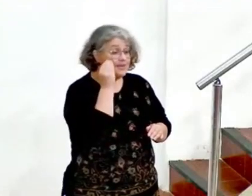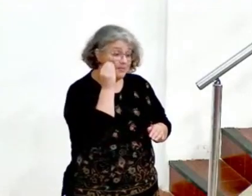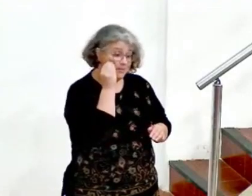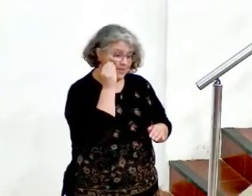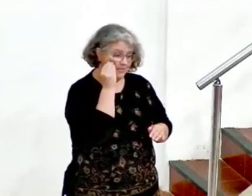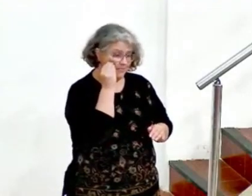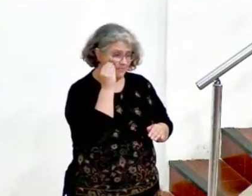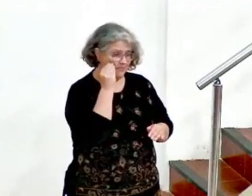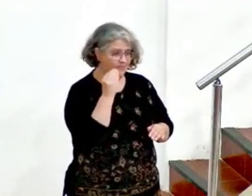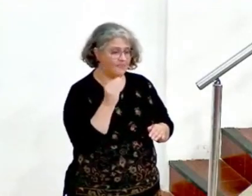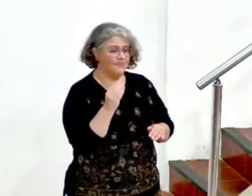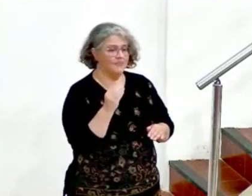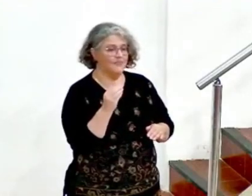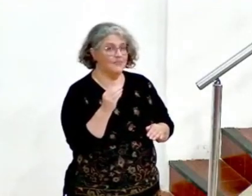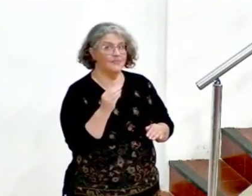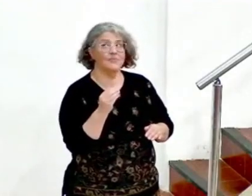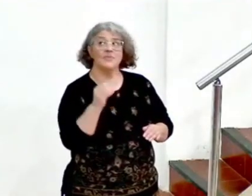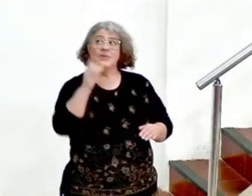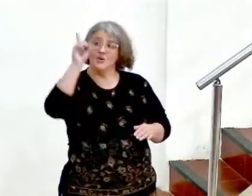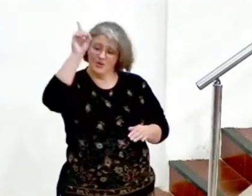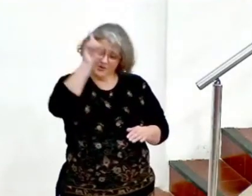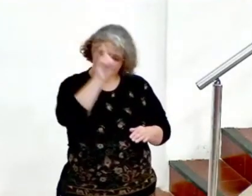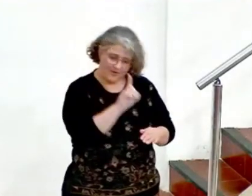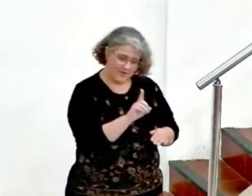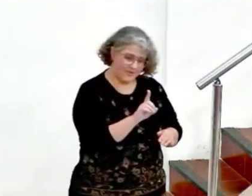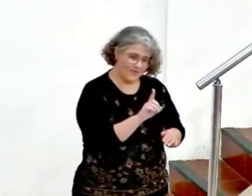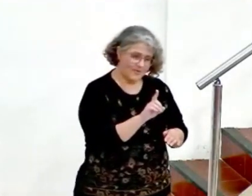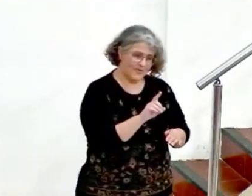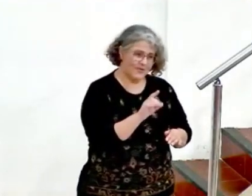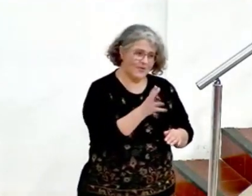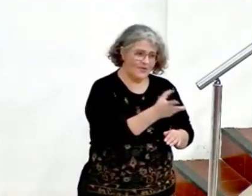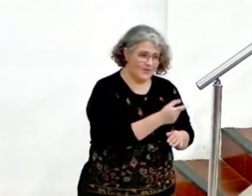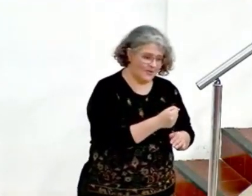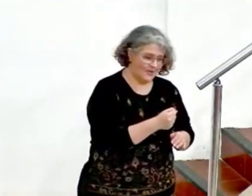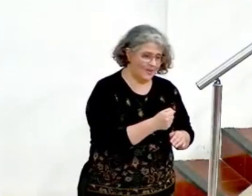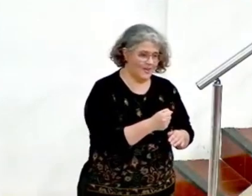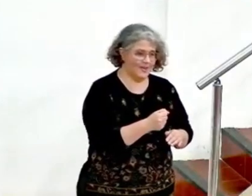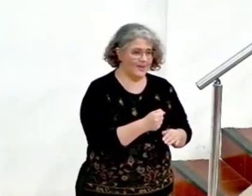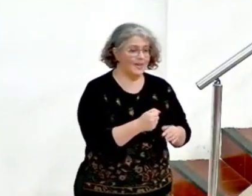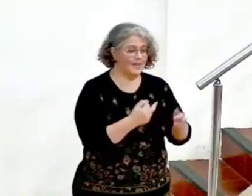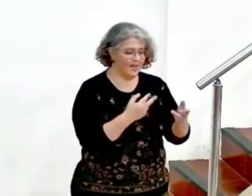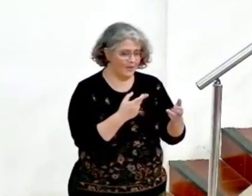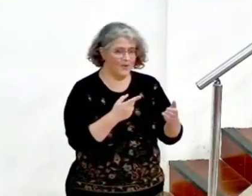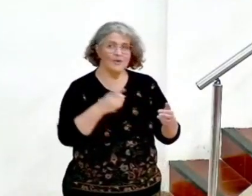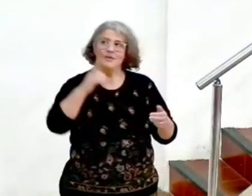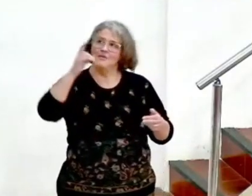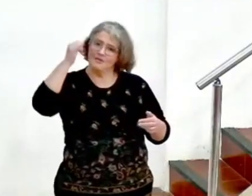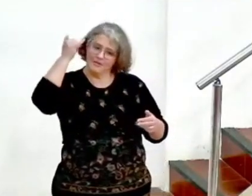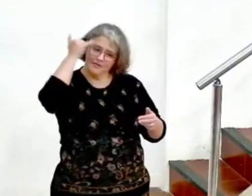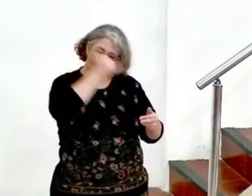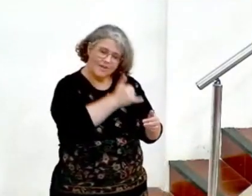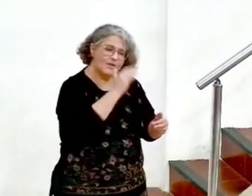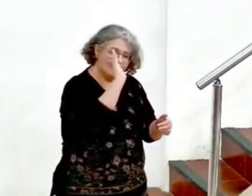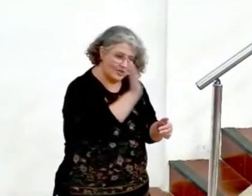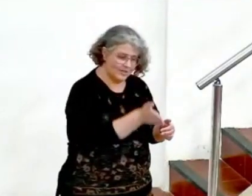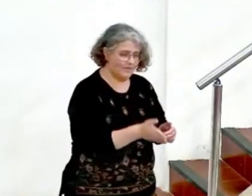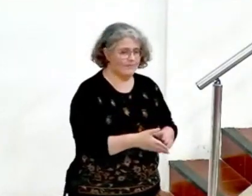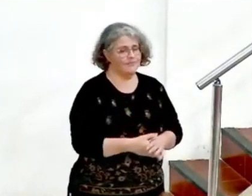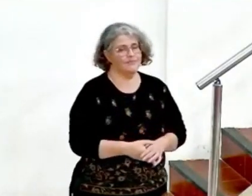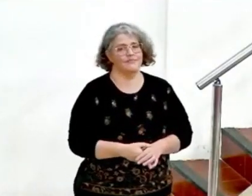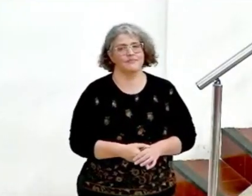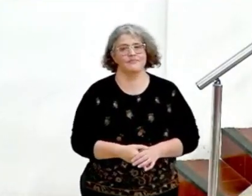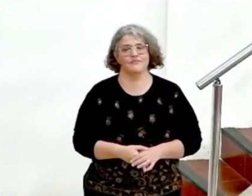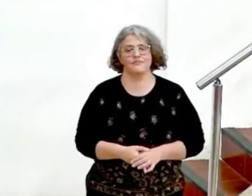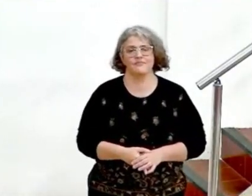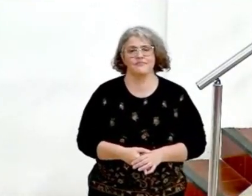promessa. Visitou o Senhor a Sara, como lhe disseram. E o autor faz questão de nos levar para essas